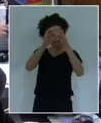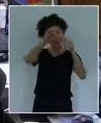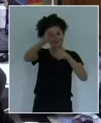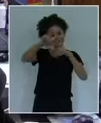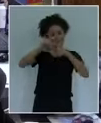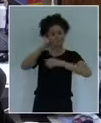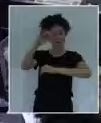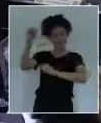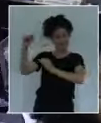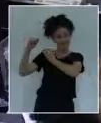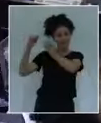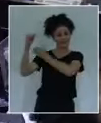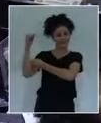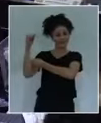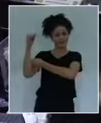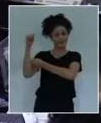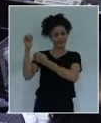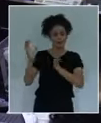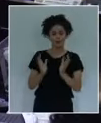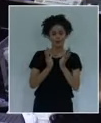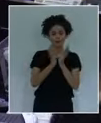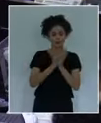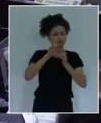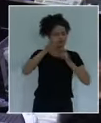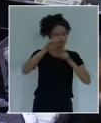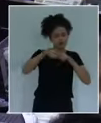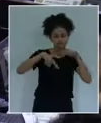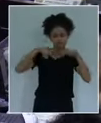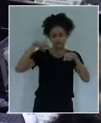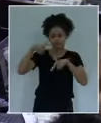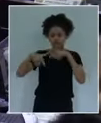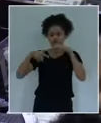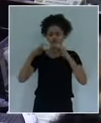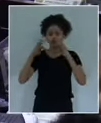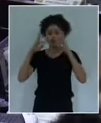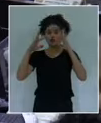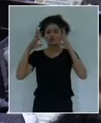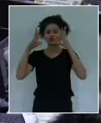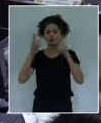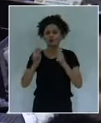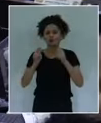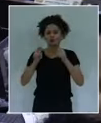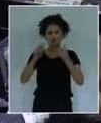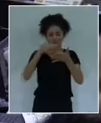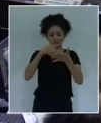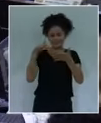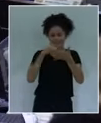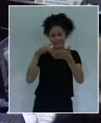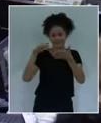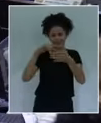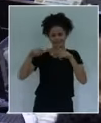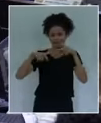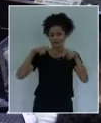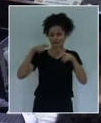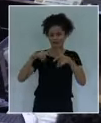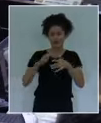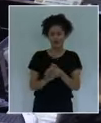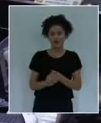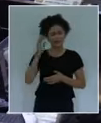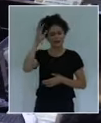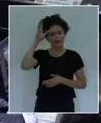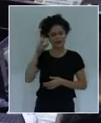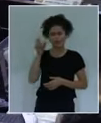equipe toda trabalhou com afinco, todos os secretários. Eu acho que Wagner foi muito feliz em escolher as pessoas que